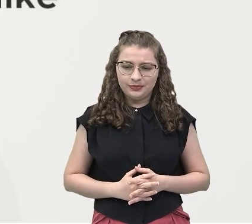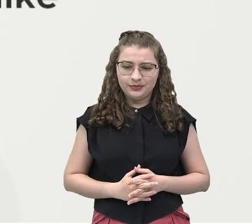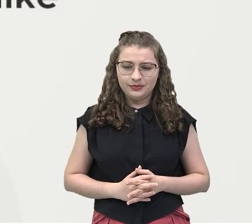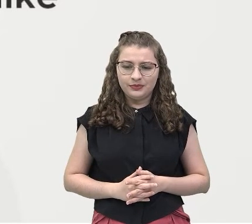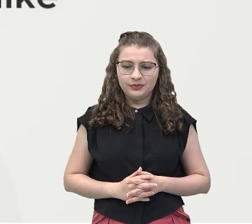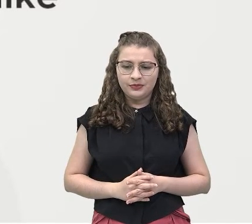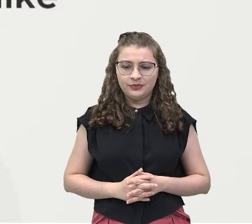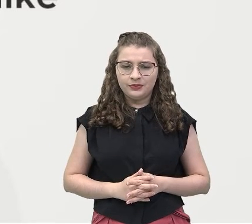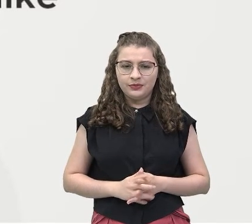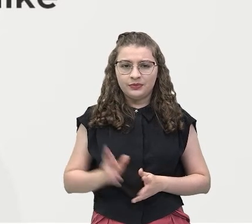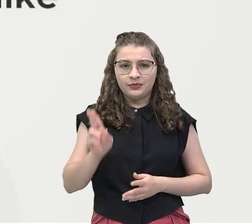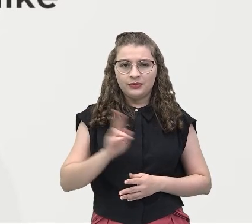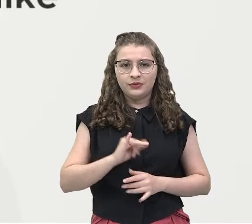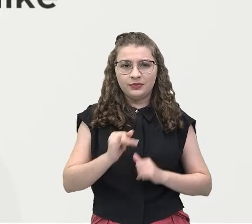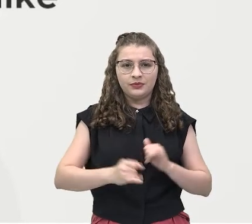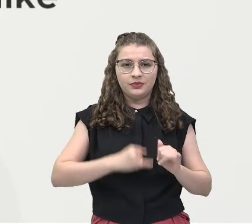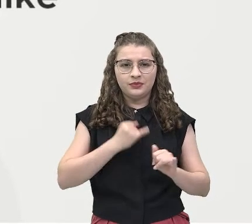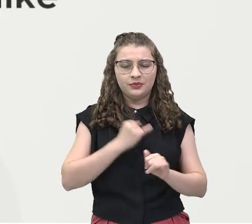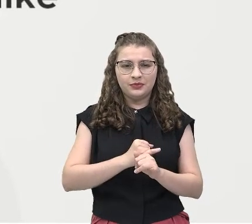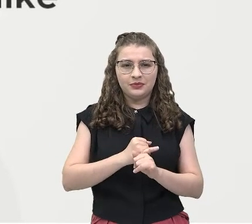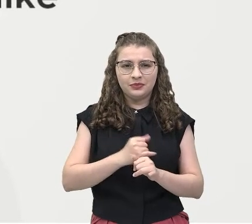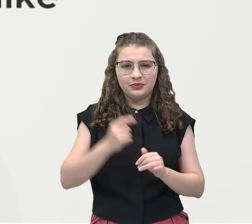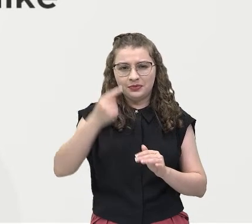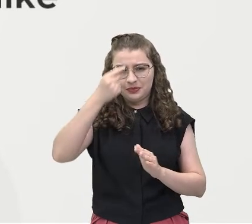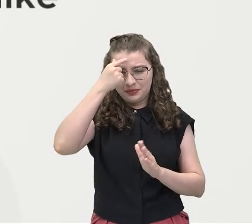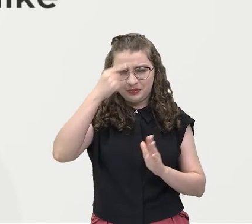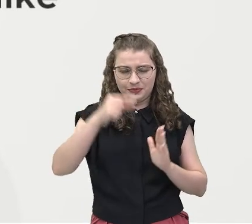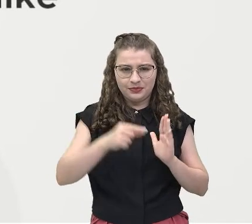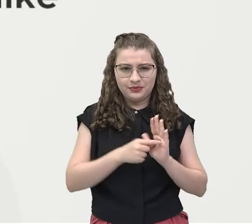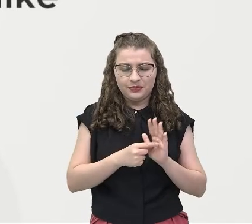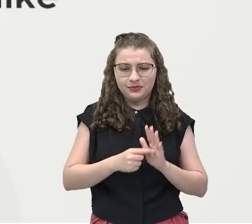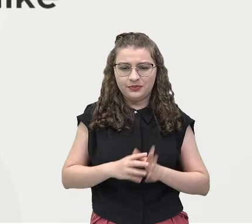utilizando, né, a internet, inteligência artificial.